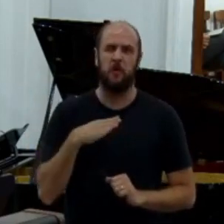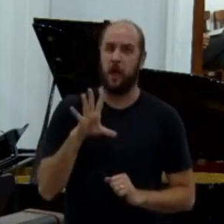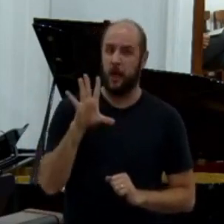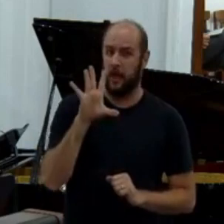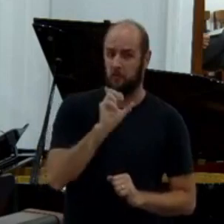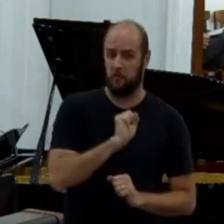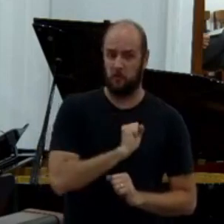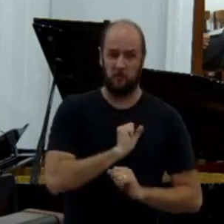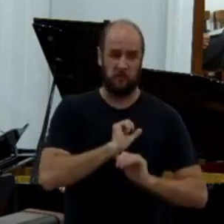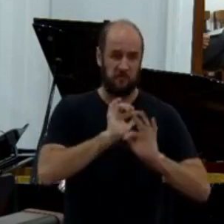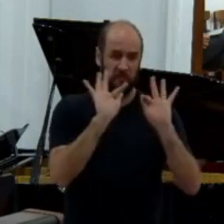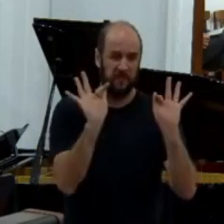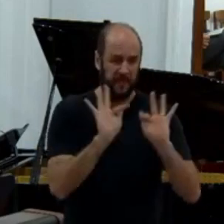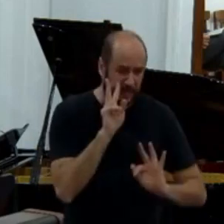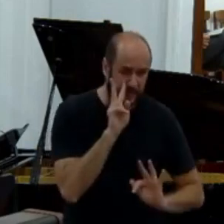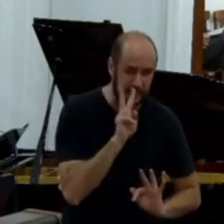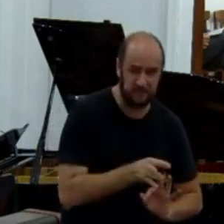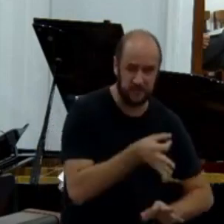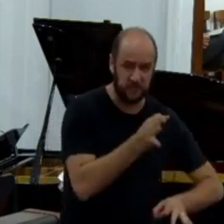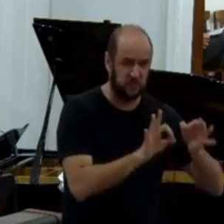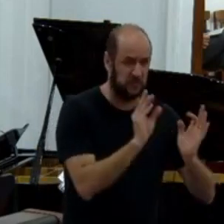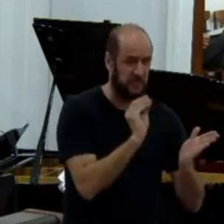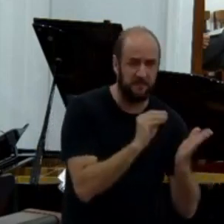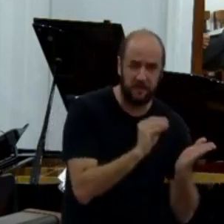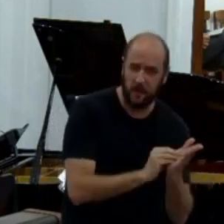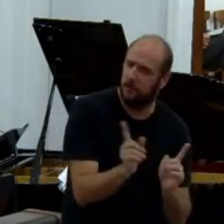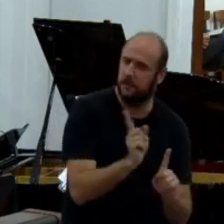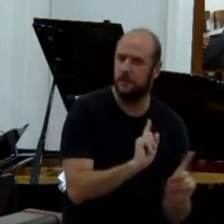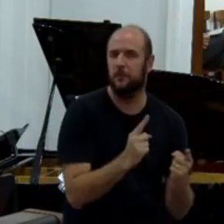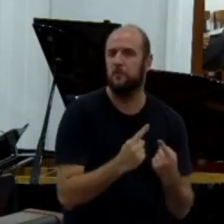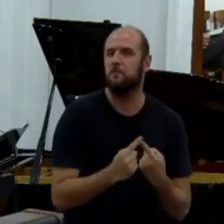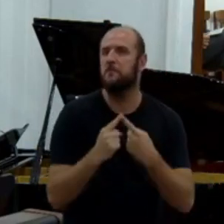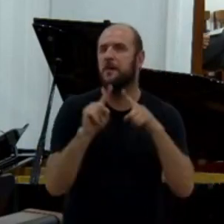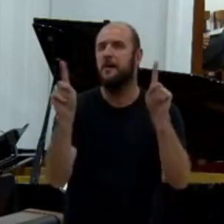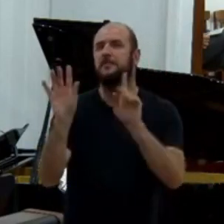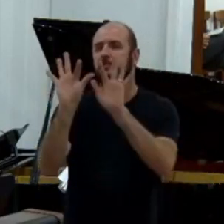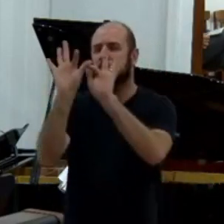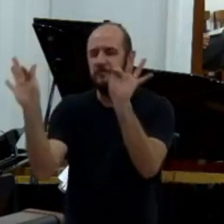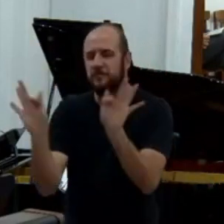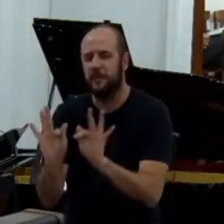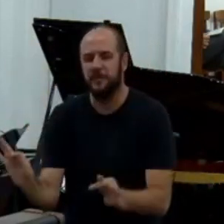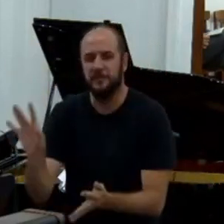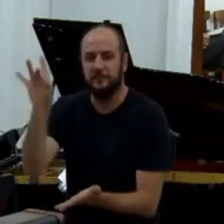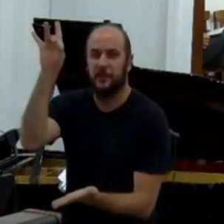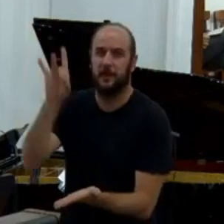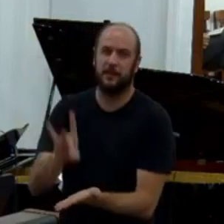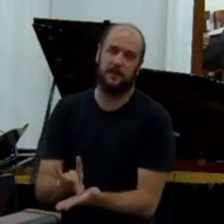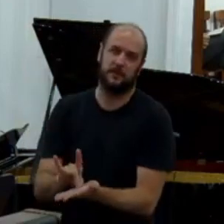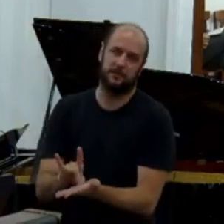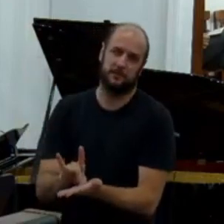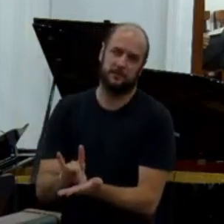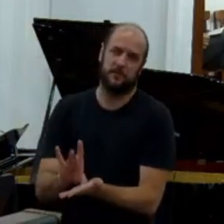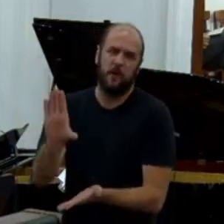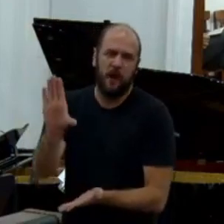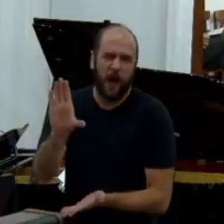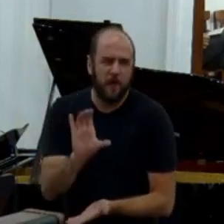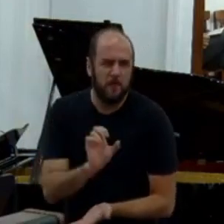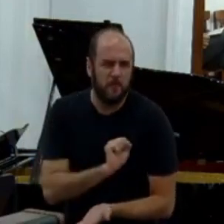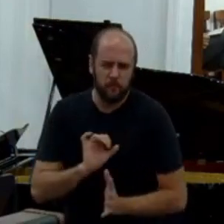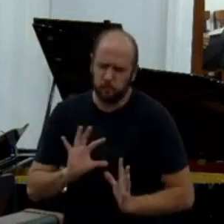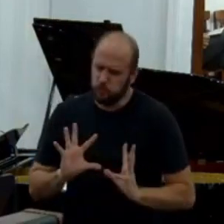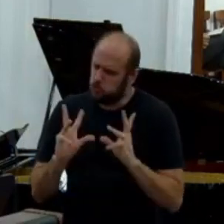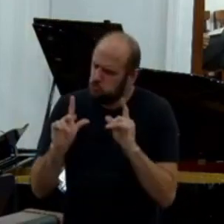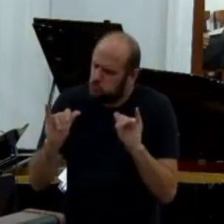amor não se alegra com a injustiça, mas se alegra com a verdade. O amor